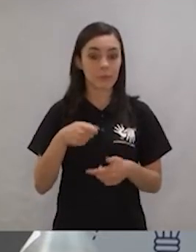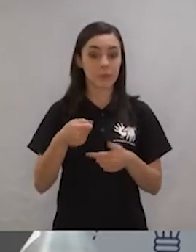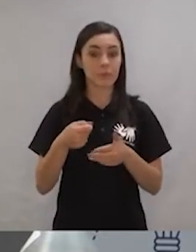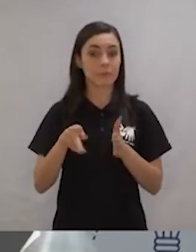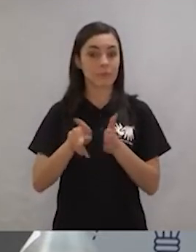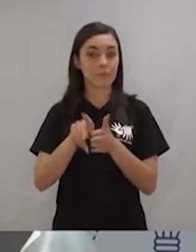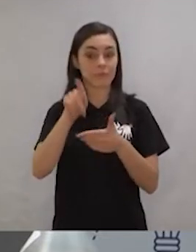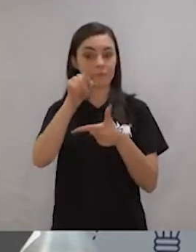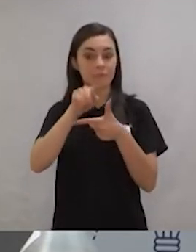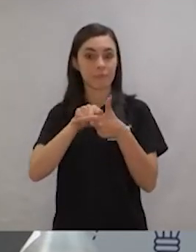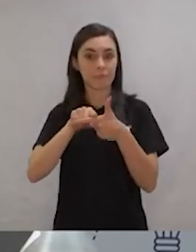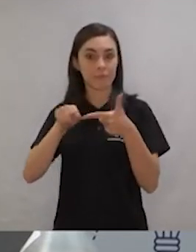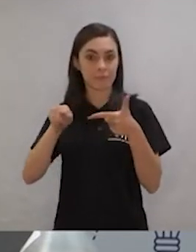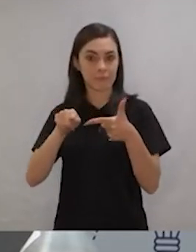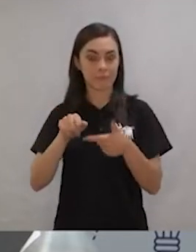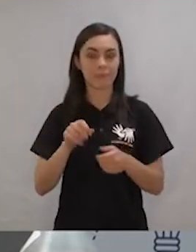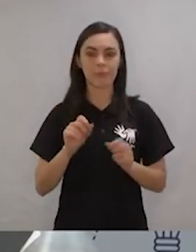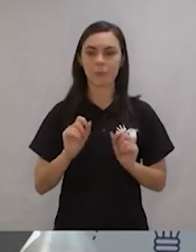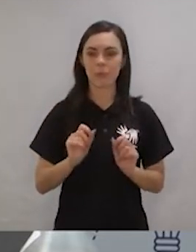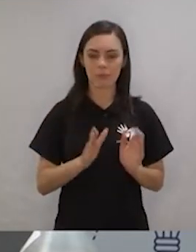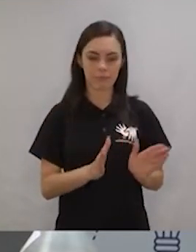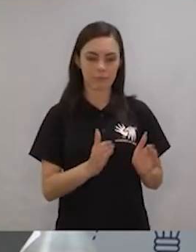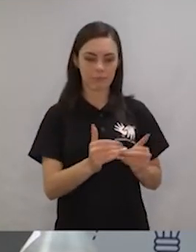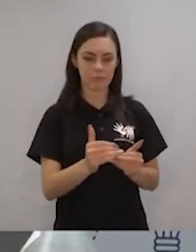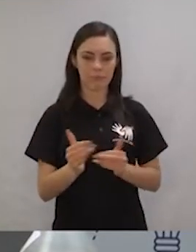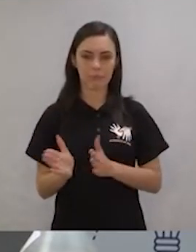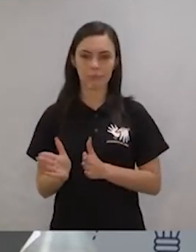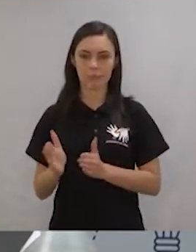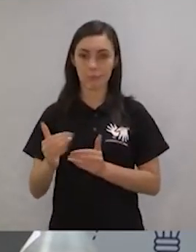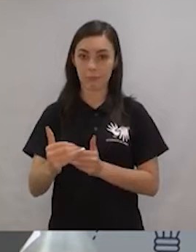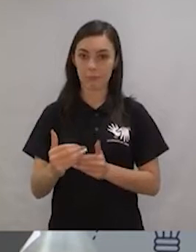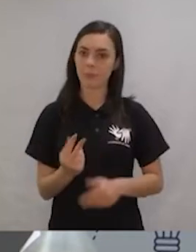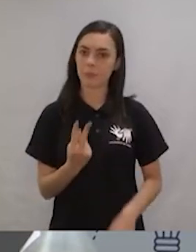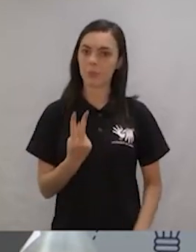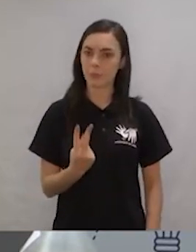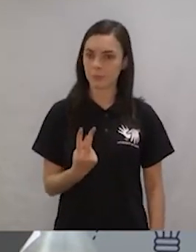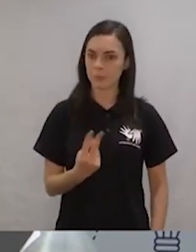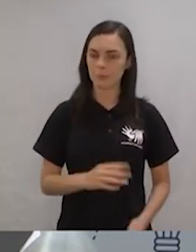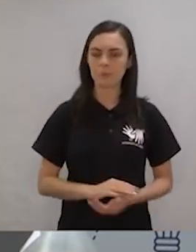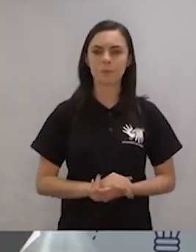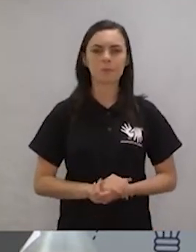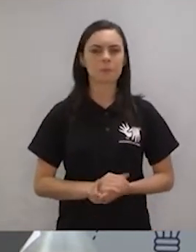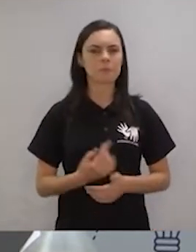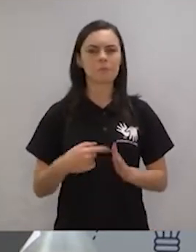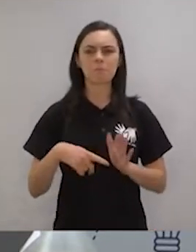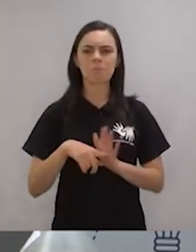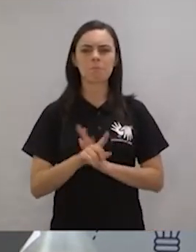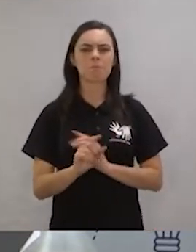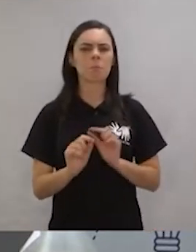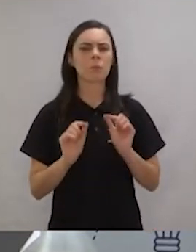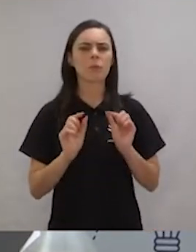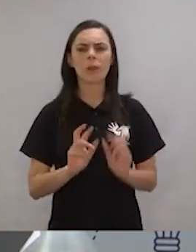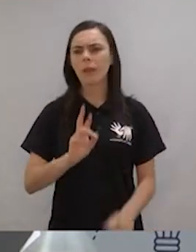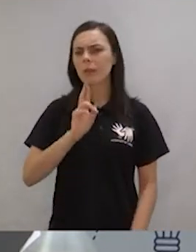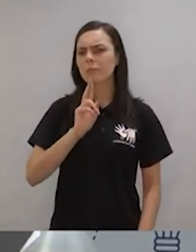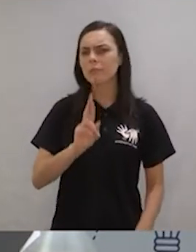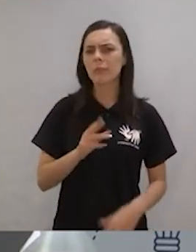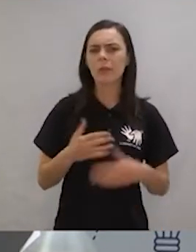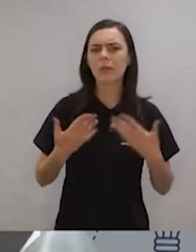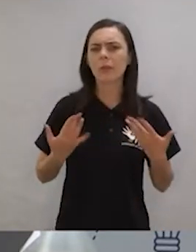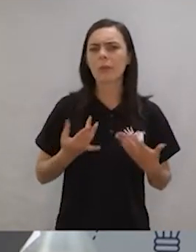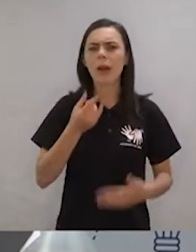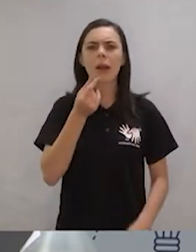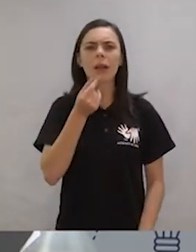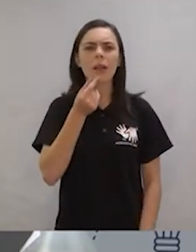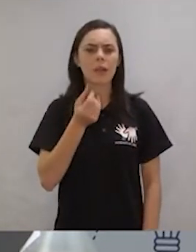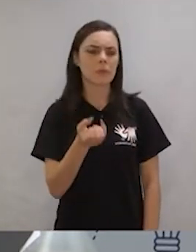sinal de divisão, em duas caixas, certo? Qual foi o resultado e quais